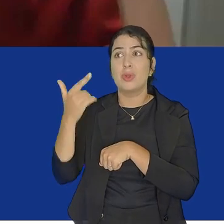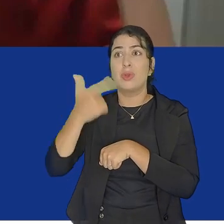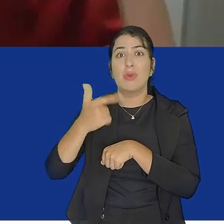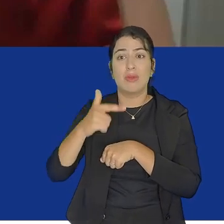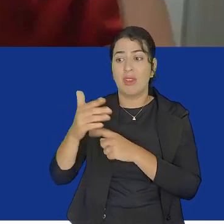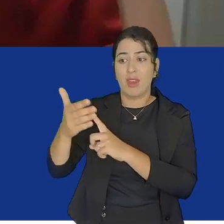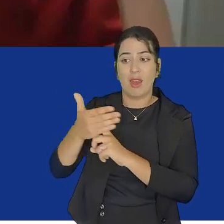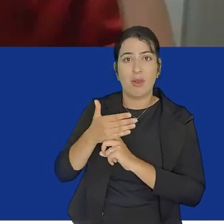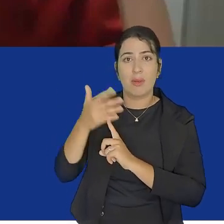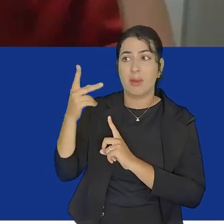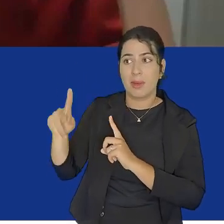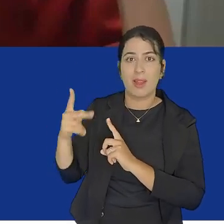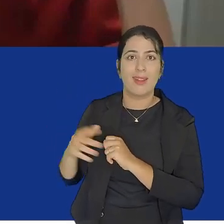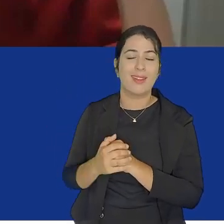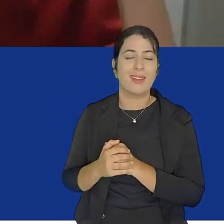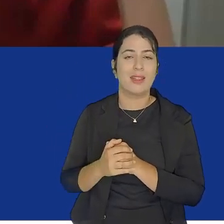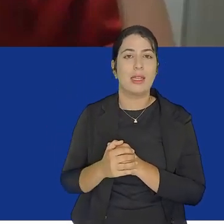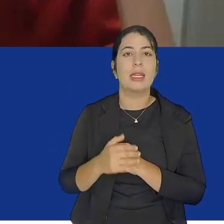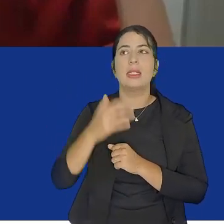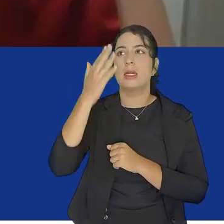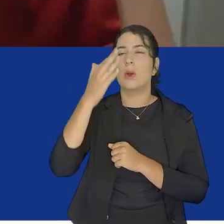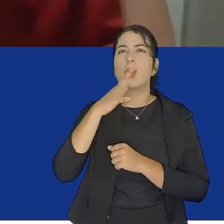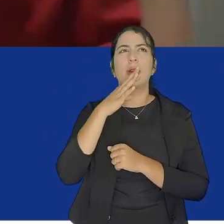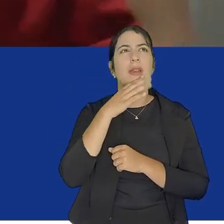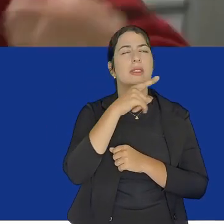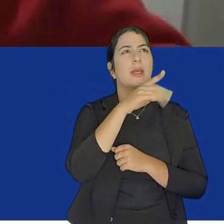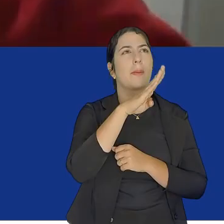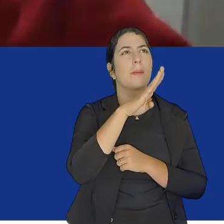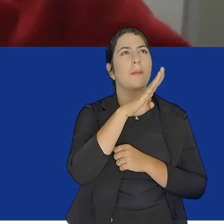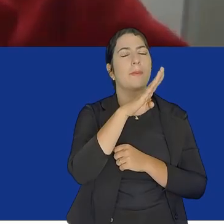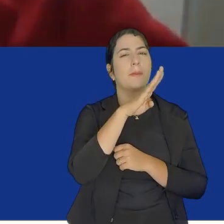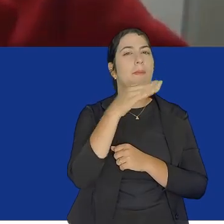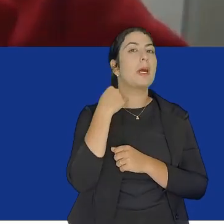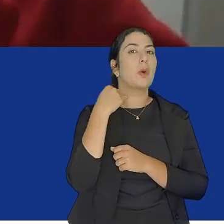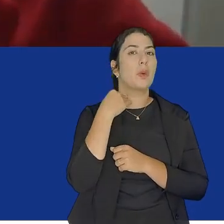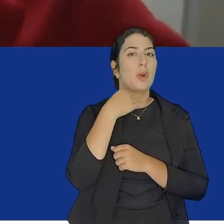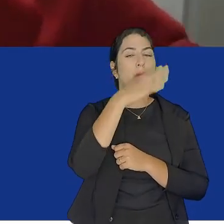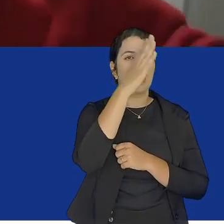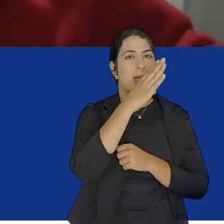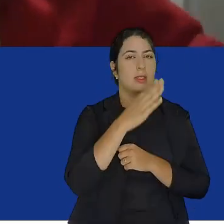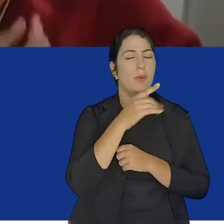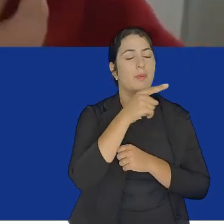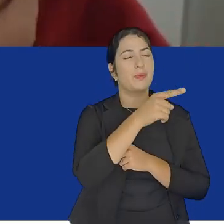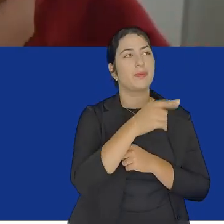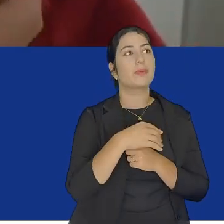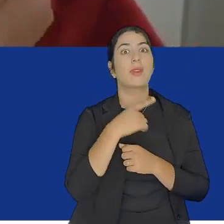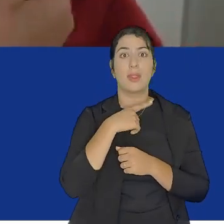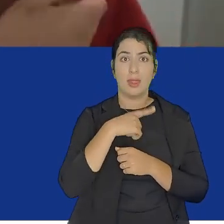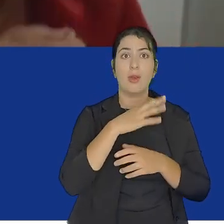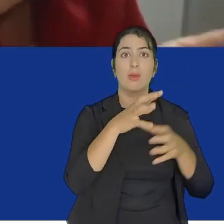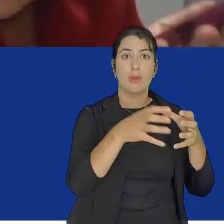área específica só de apoio a gestores. O TCU, eles têm também um núcleo, acho que associado à gestão de